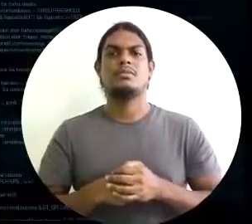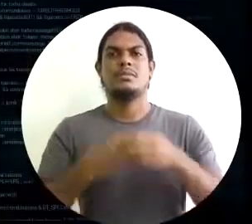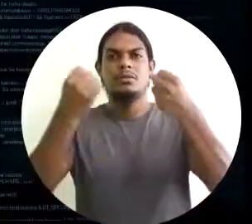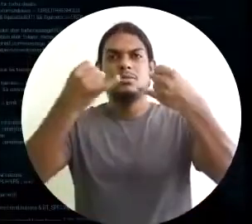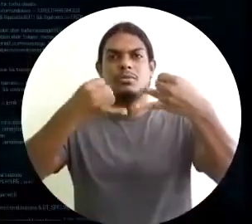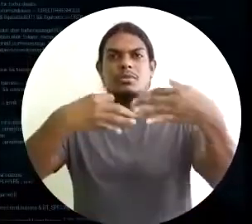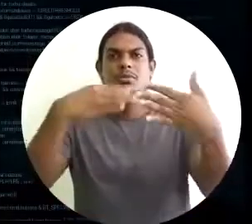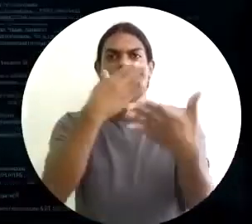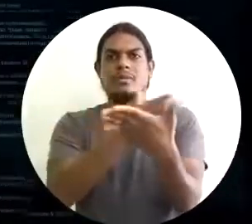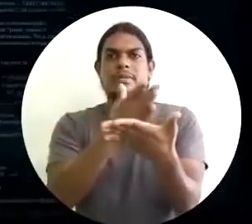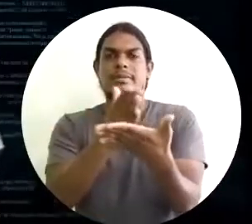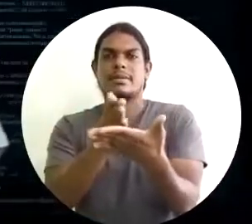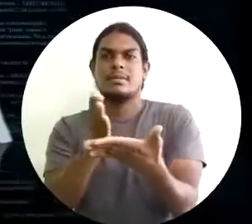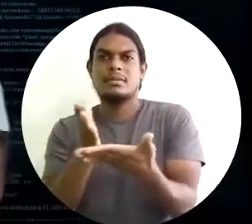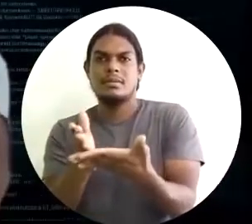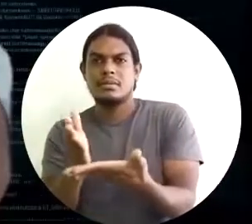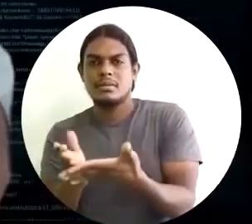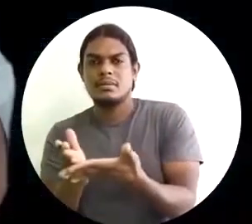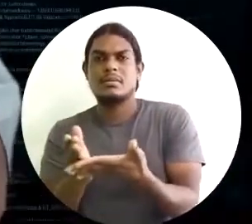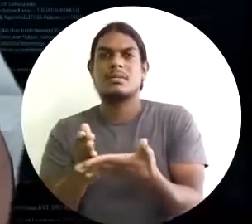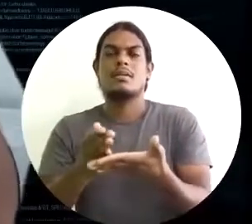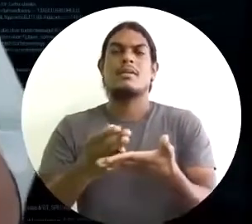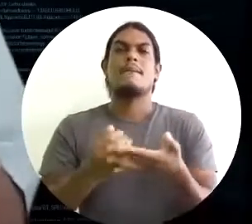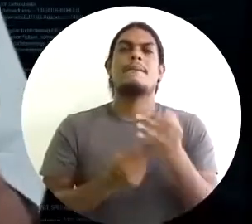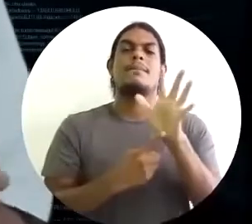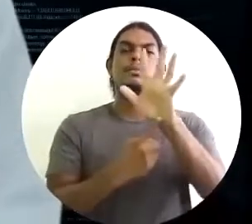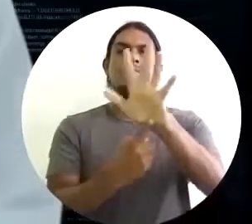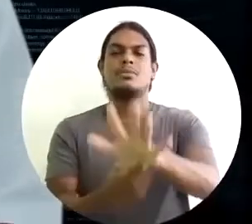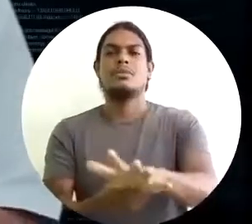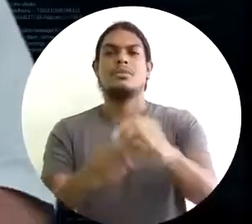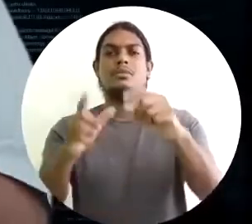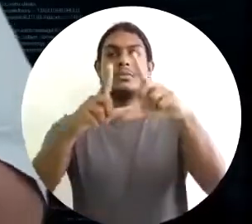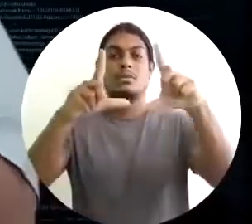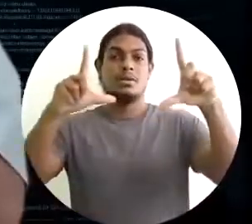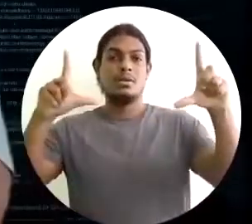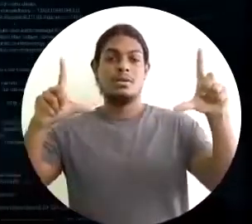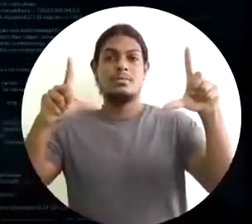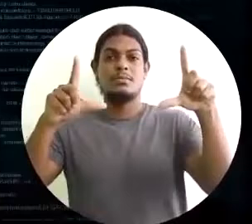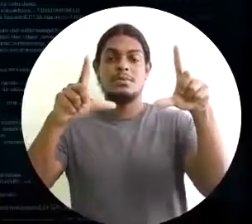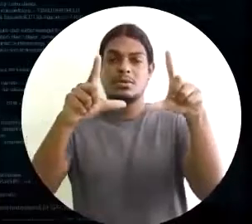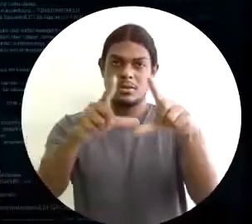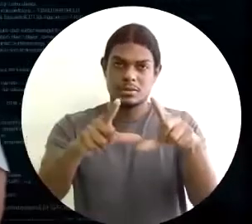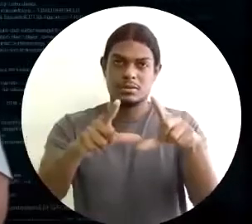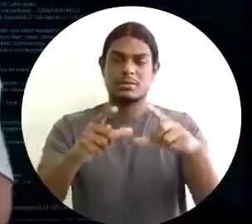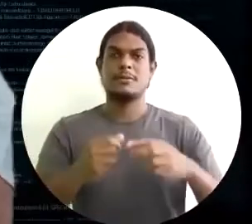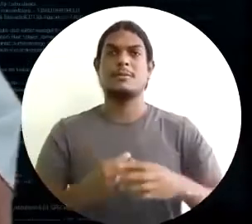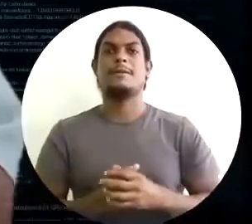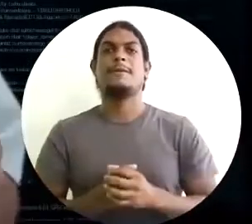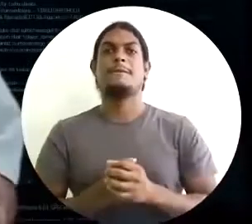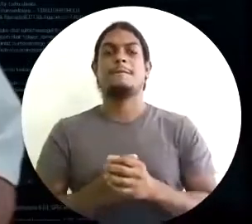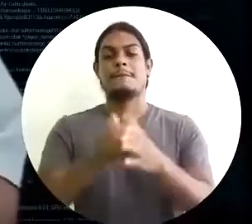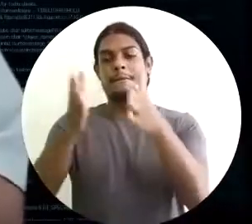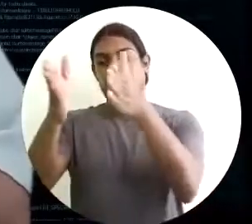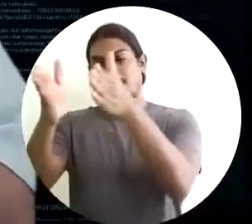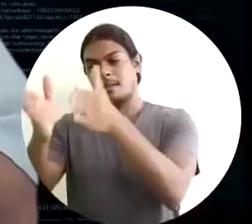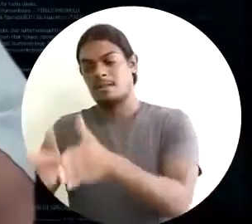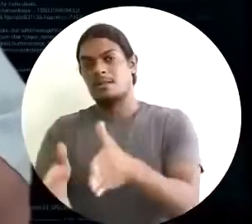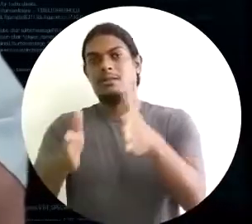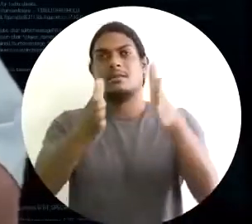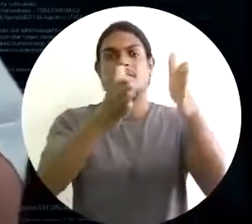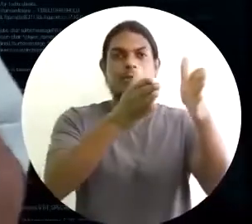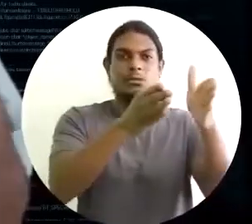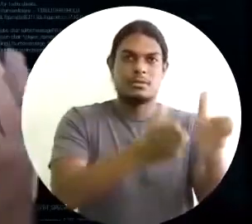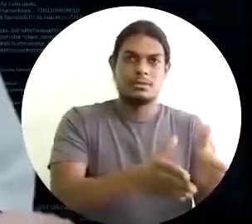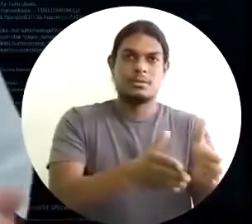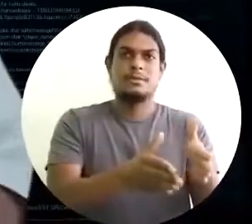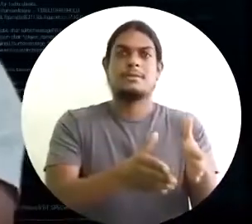elemento vai ser exibido. Se ele vai ser exibido grande, pequeno, se ele vai ser exibido à direita, à esquerda, se ele